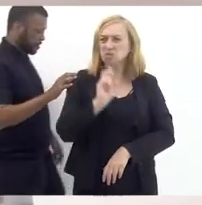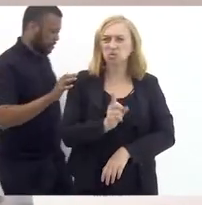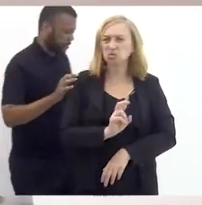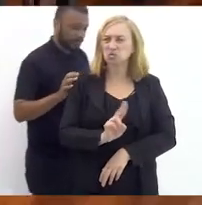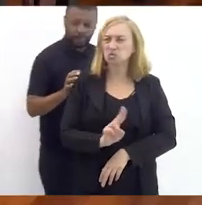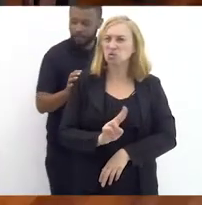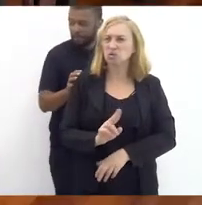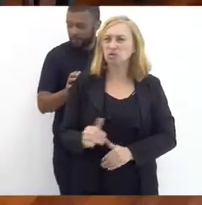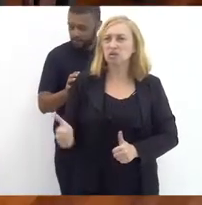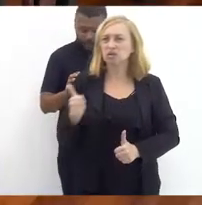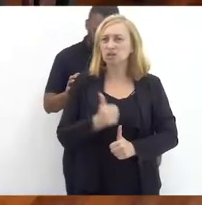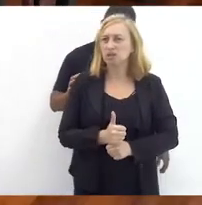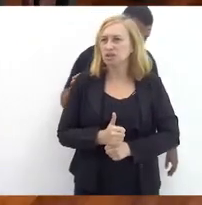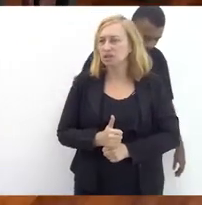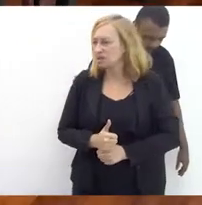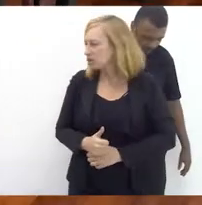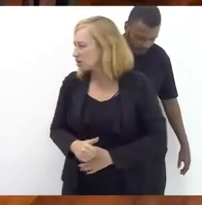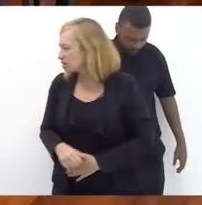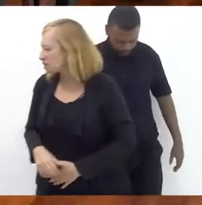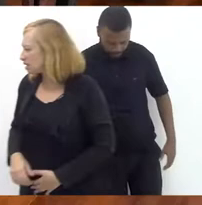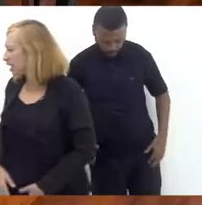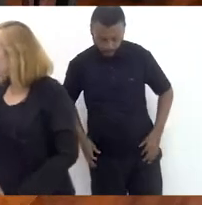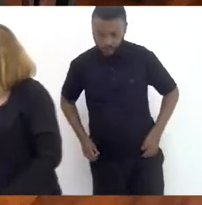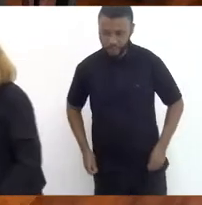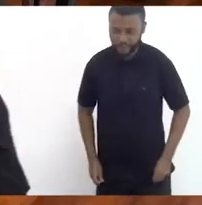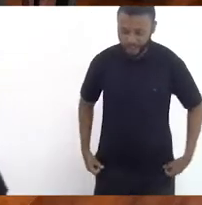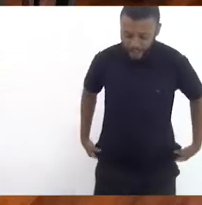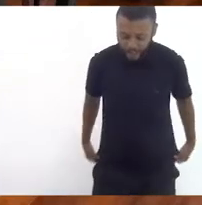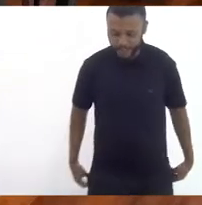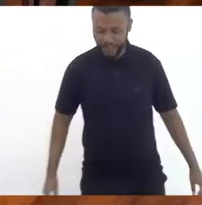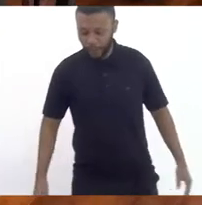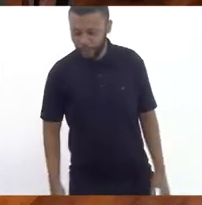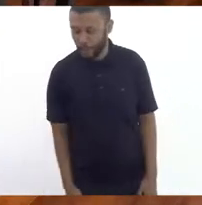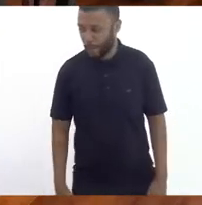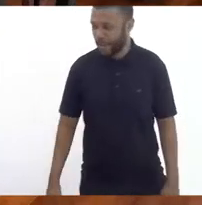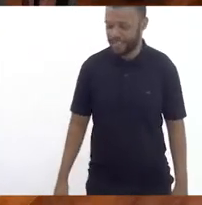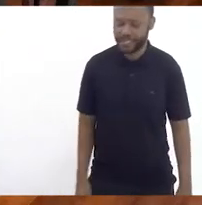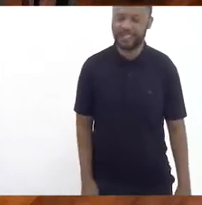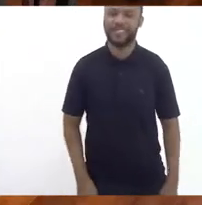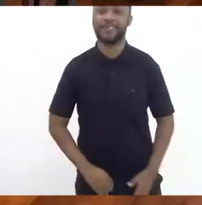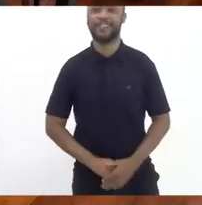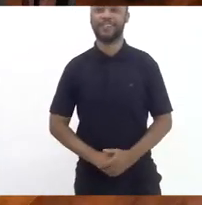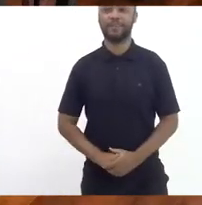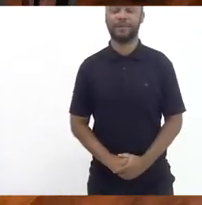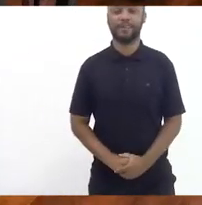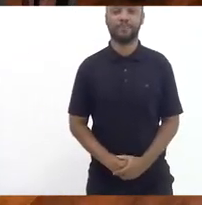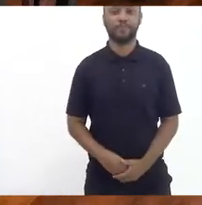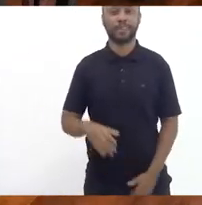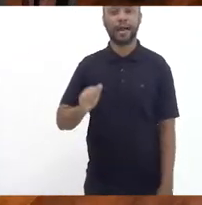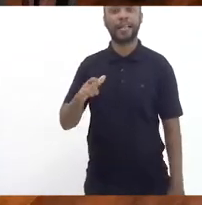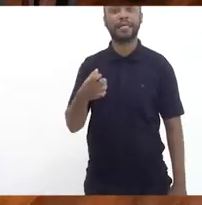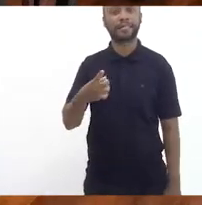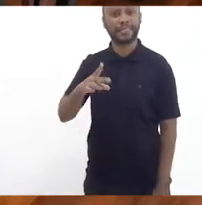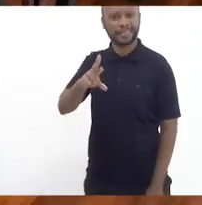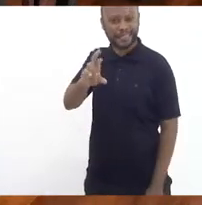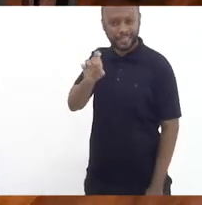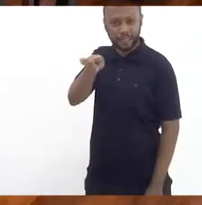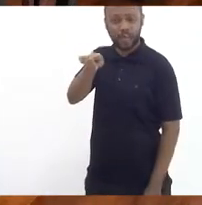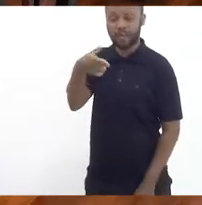doutora Raquel, estava sentado no lugar que a senhora está hoje, Alexandre. Né? Ele fez uma